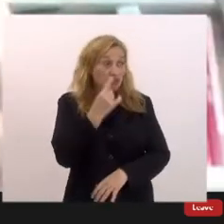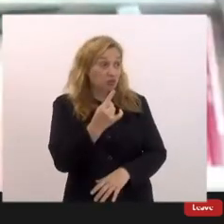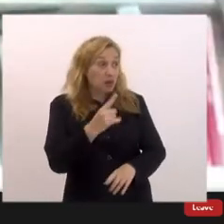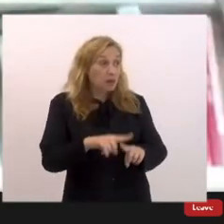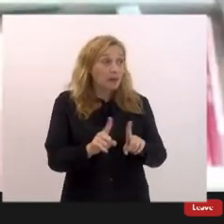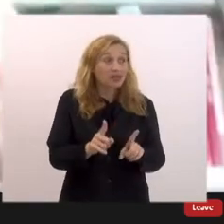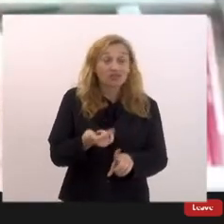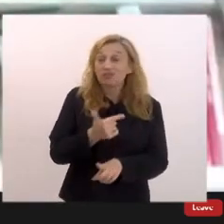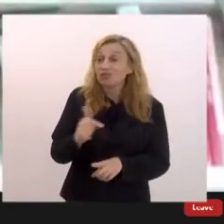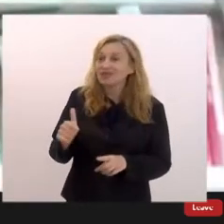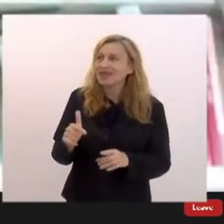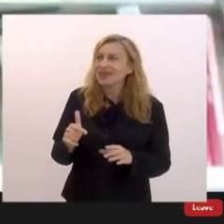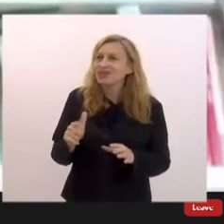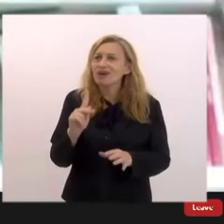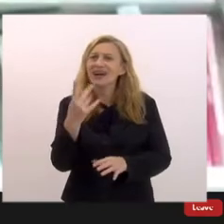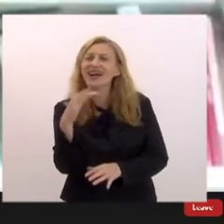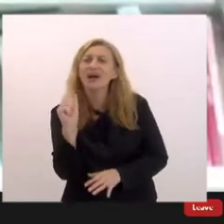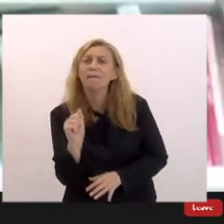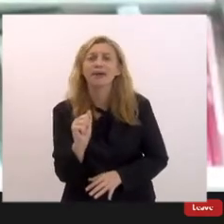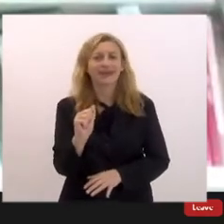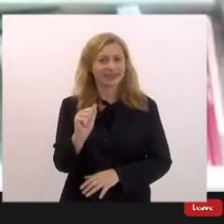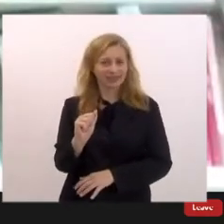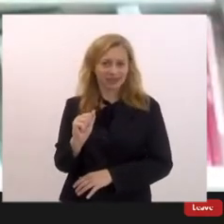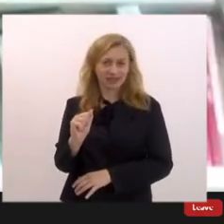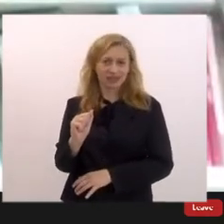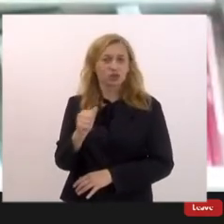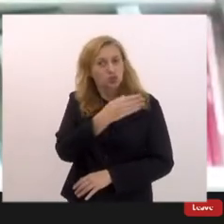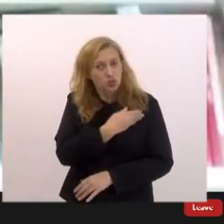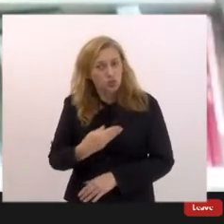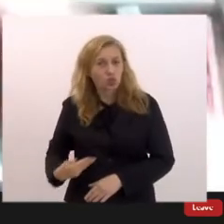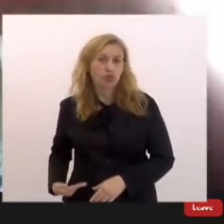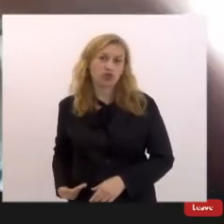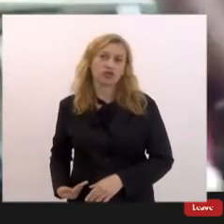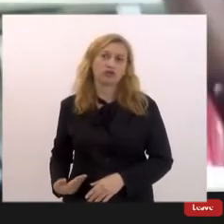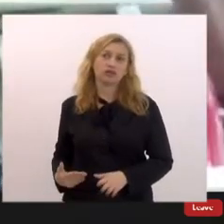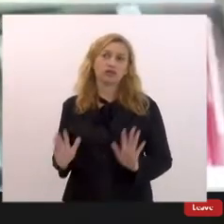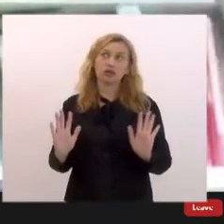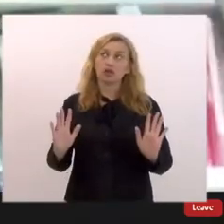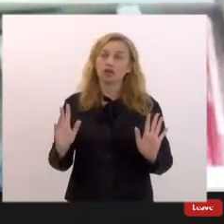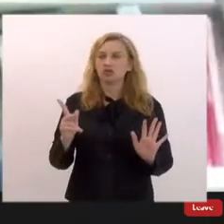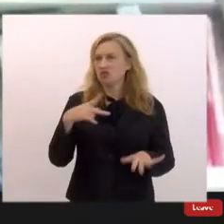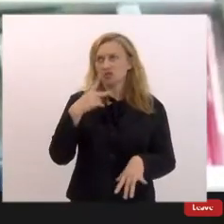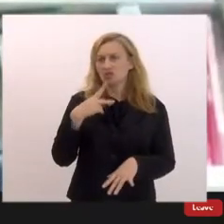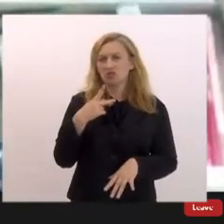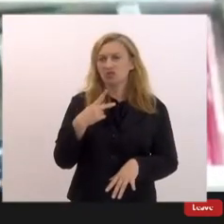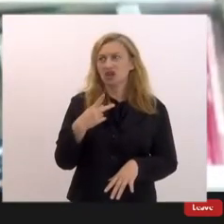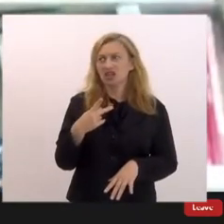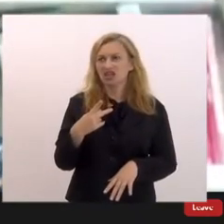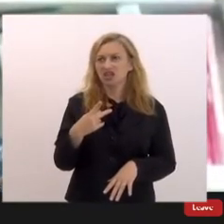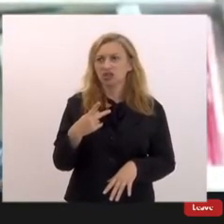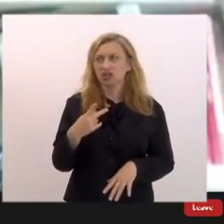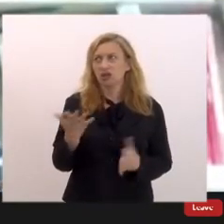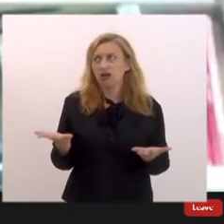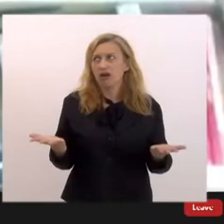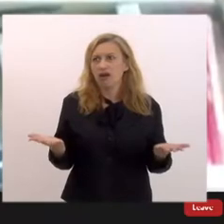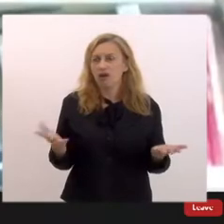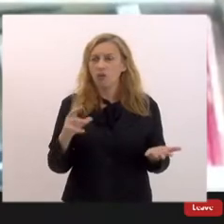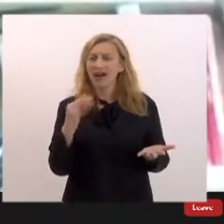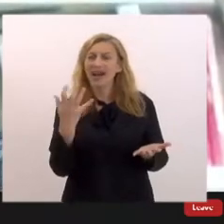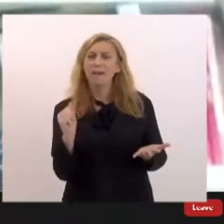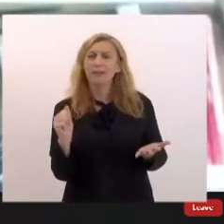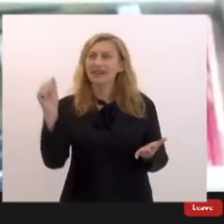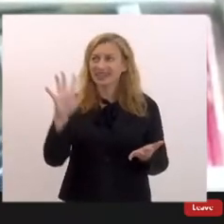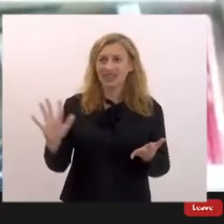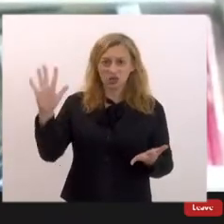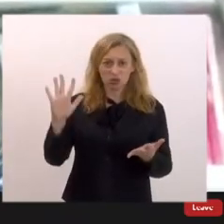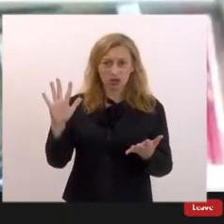há uma campanha do governo, e aí eu não estou nem falando uma campanha nacional